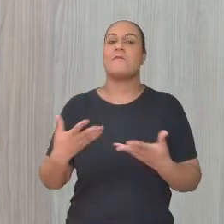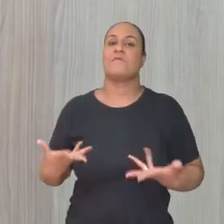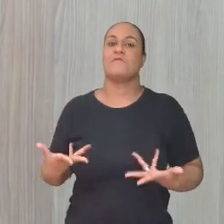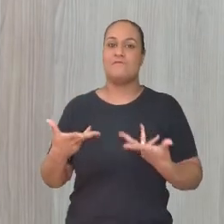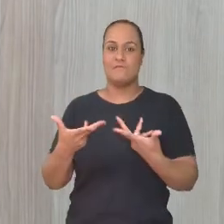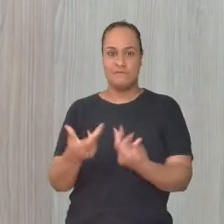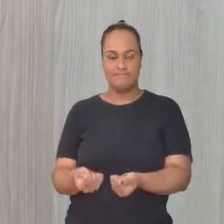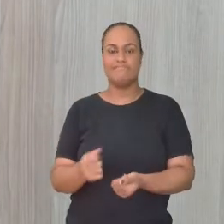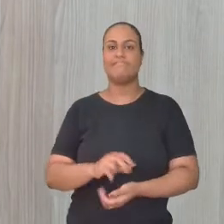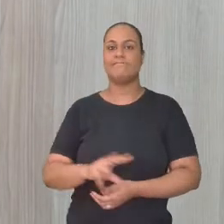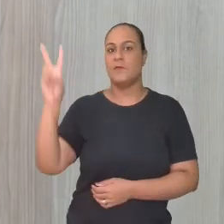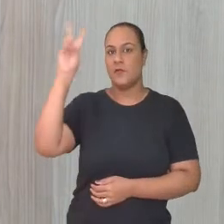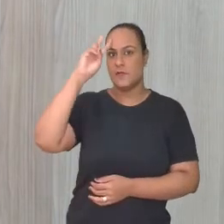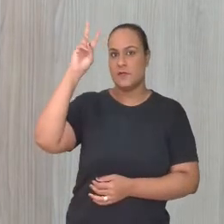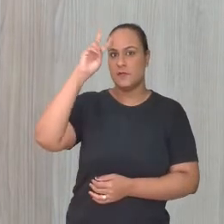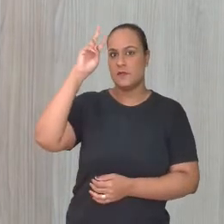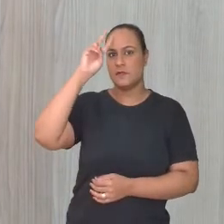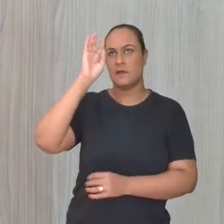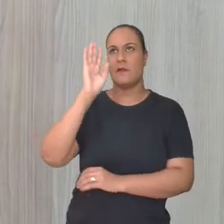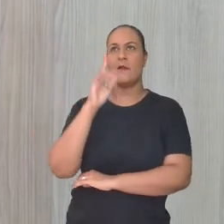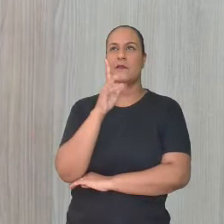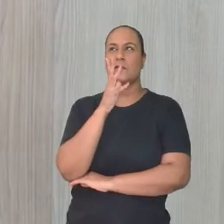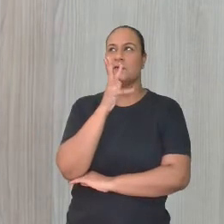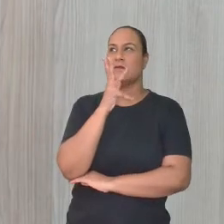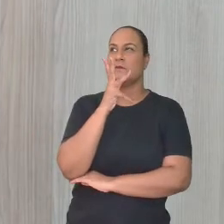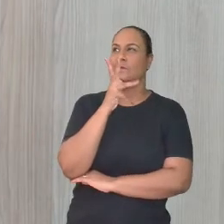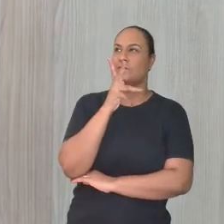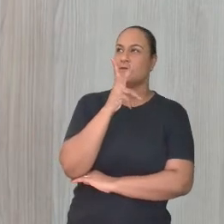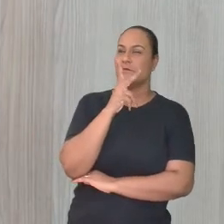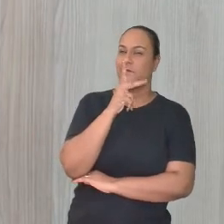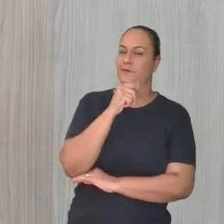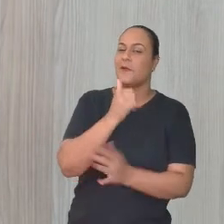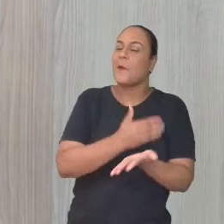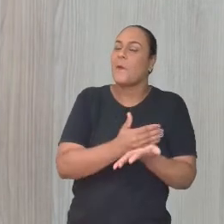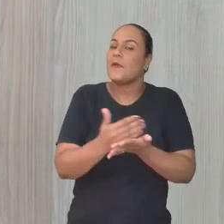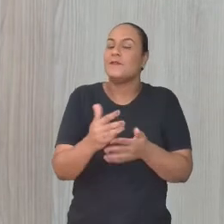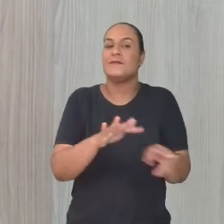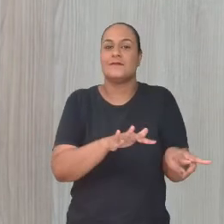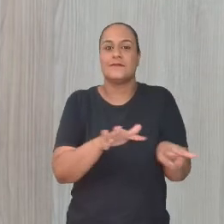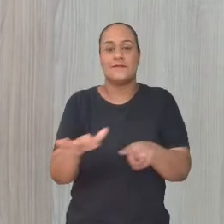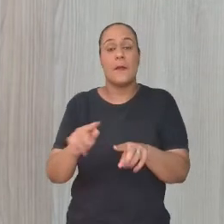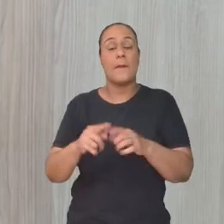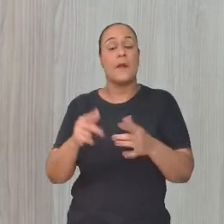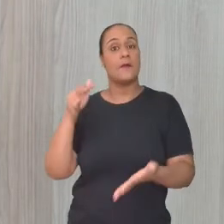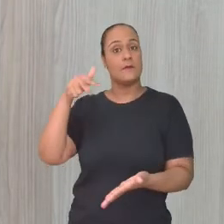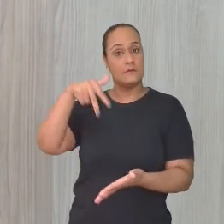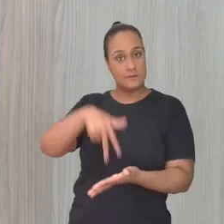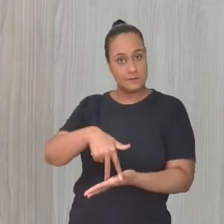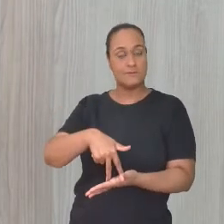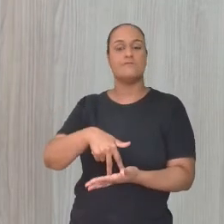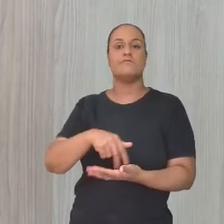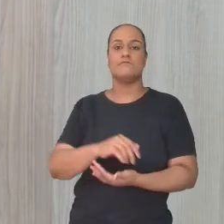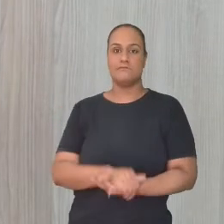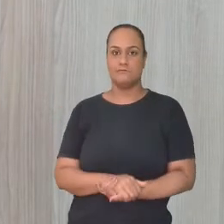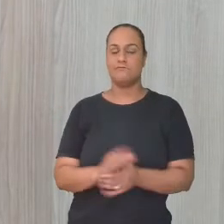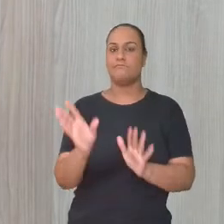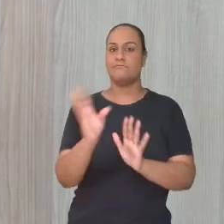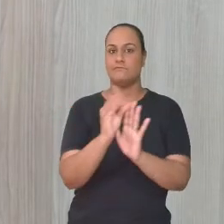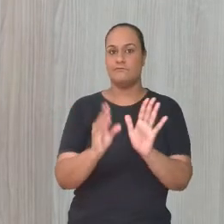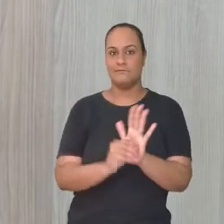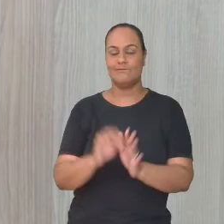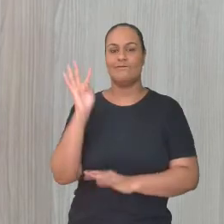A segunda-feira ela é bem mais lenta, né? Começando a semana, mas estamos aqui firmes e fortes com um conteúdo massa